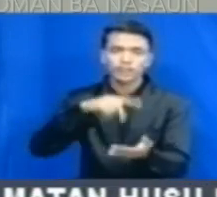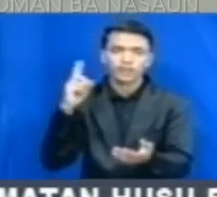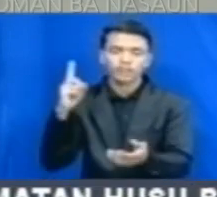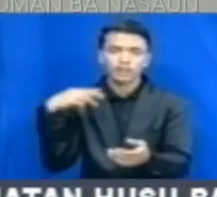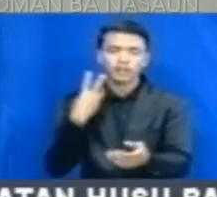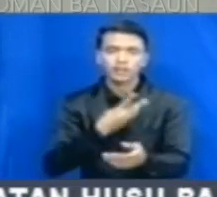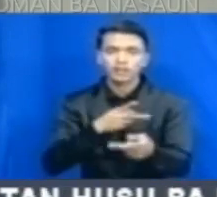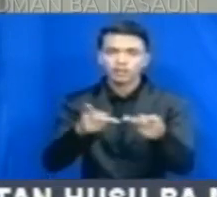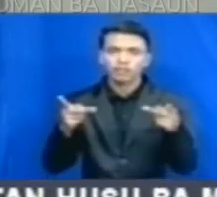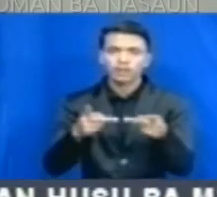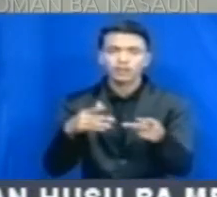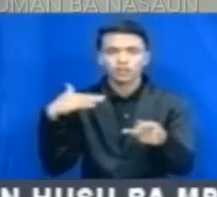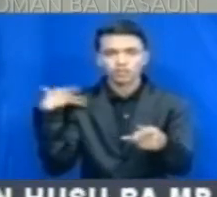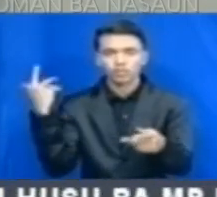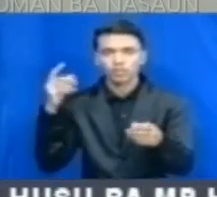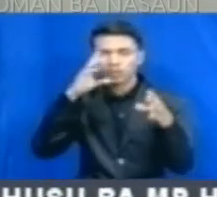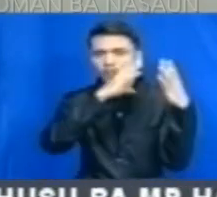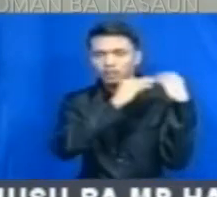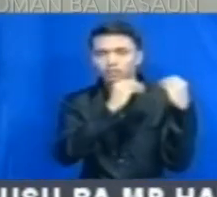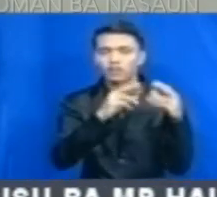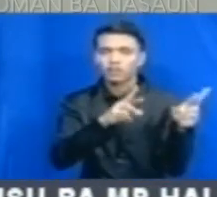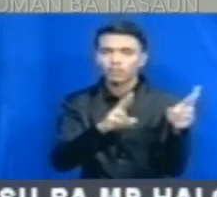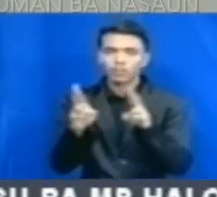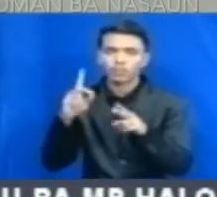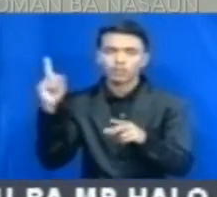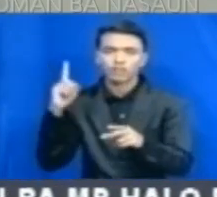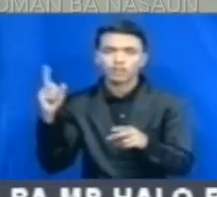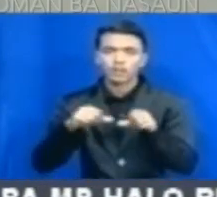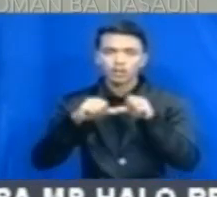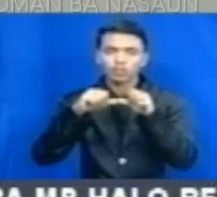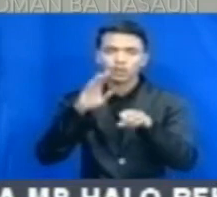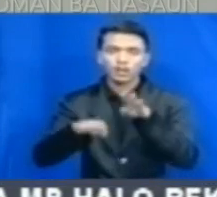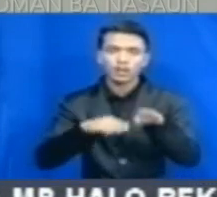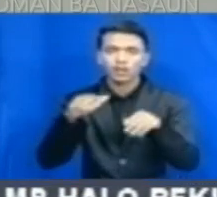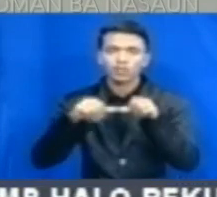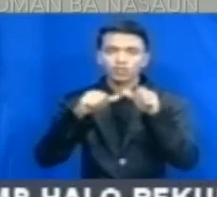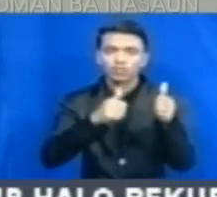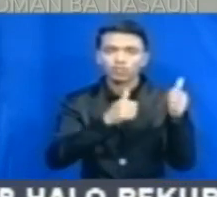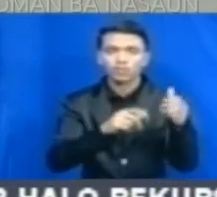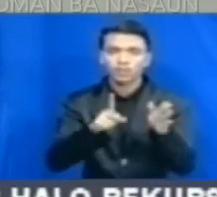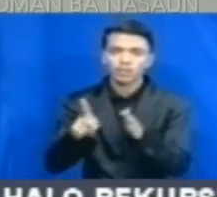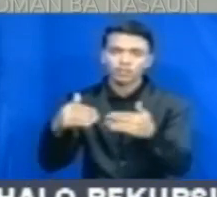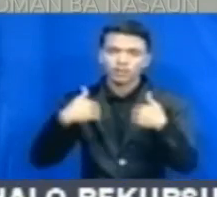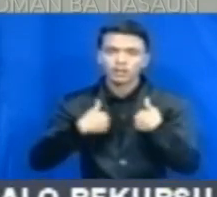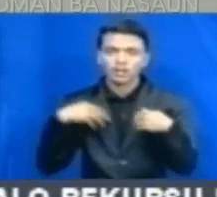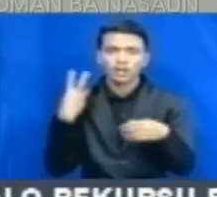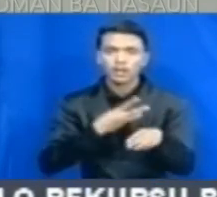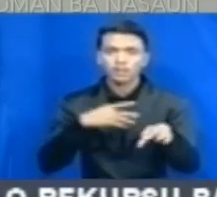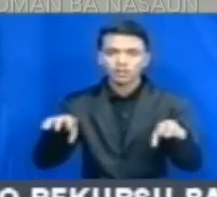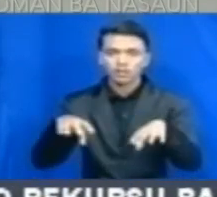posisau kozo dentro di kreativitari, ami pronto na fatin pada atu lau tuir plan ni pe matia, e ami koper na fatin